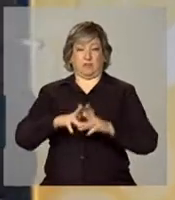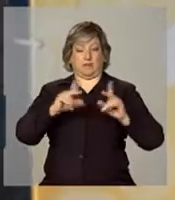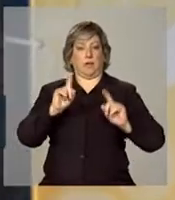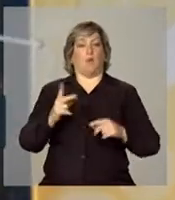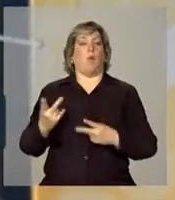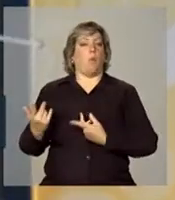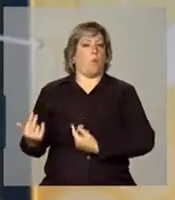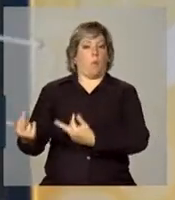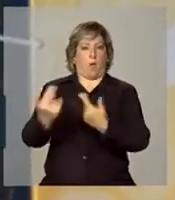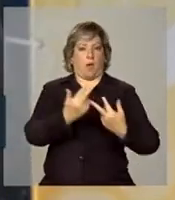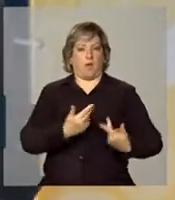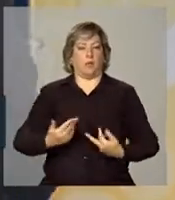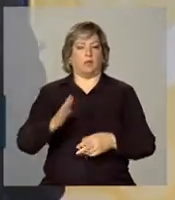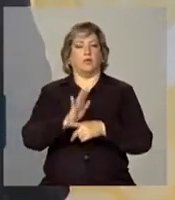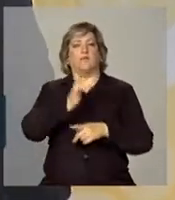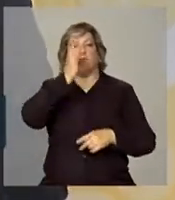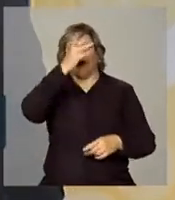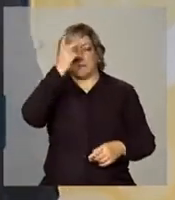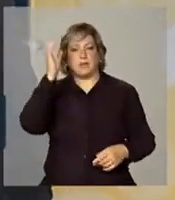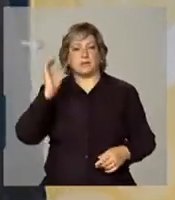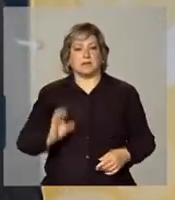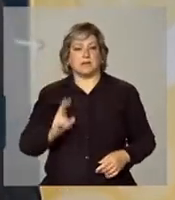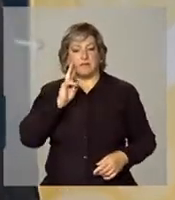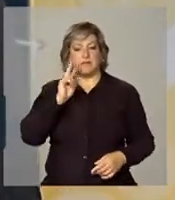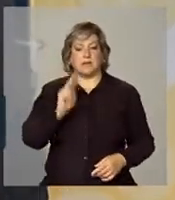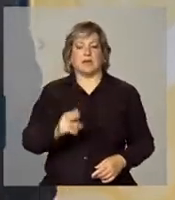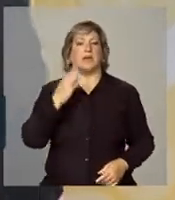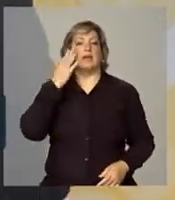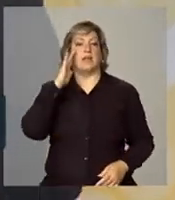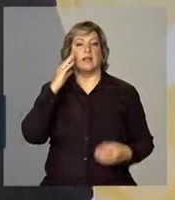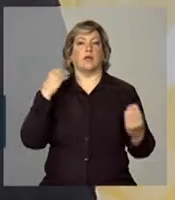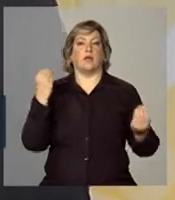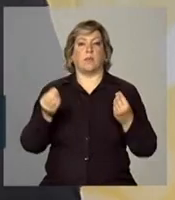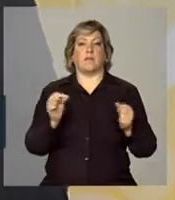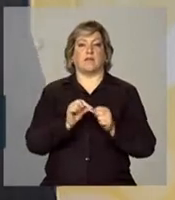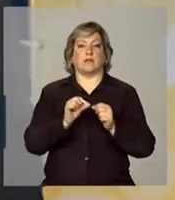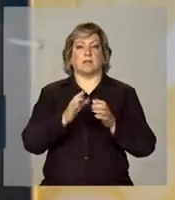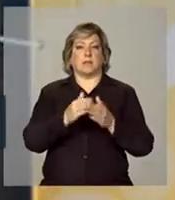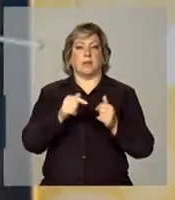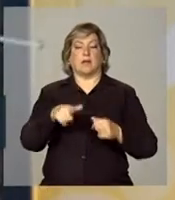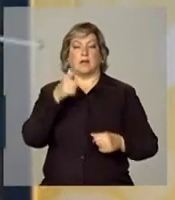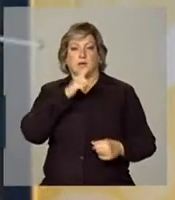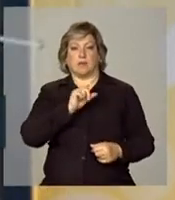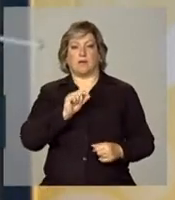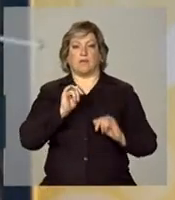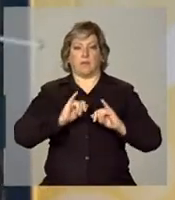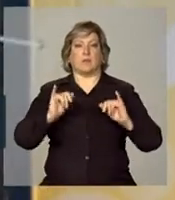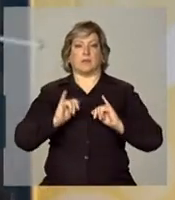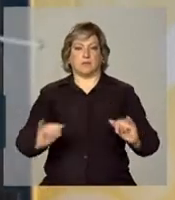uma facilidade para o cidadão ao fazer os pedidos de acesso à informação.